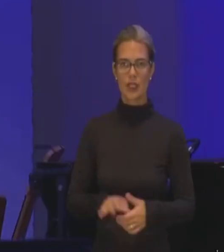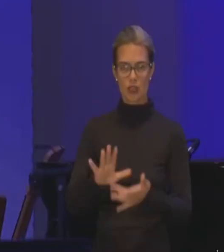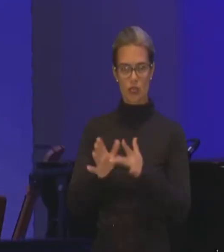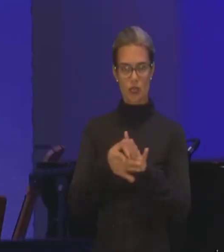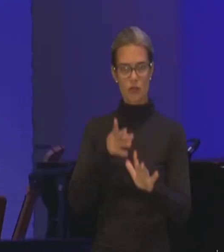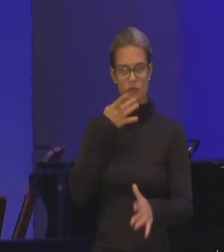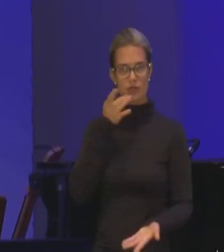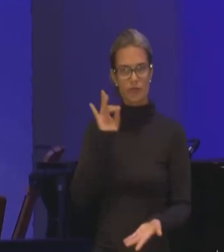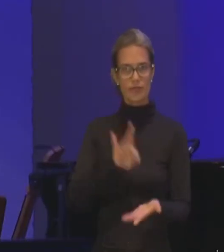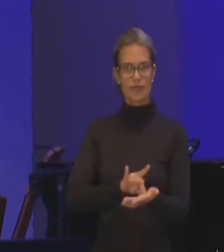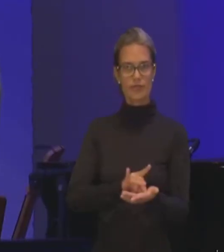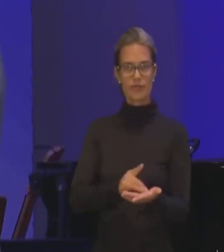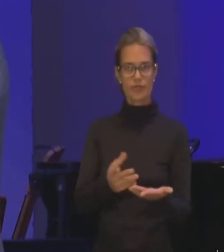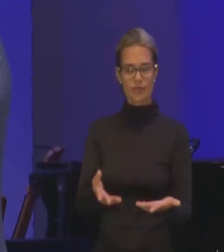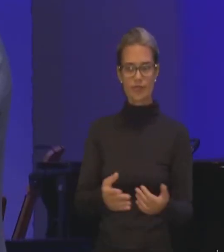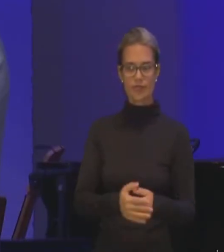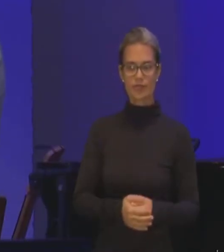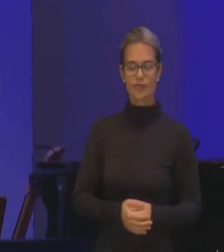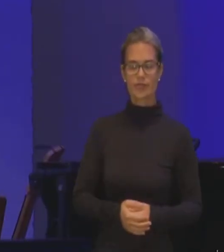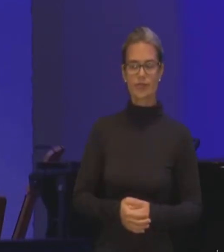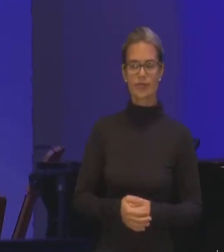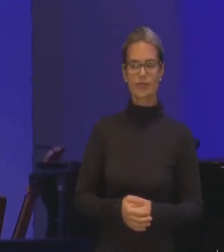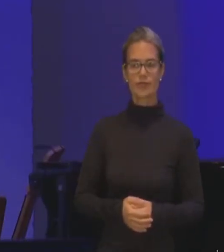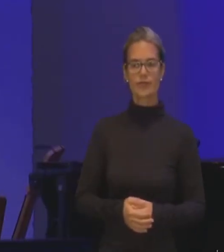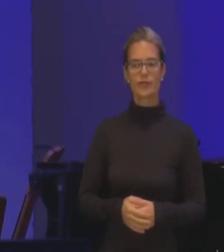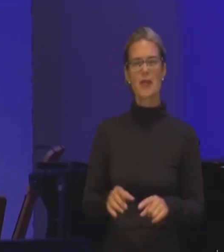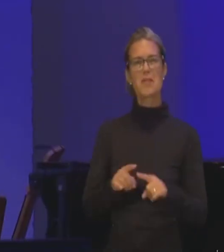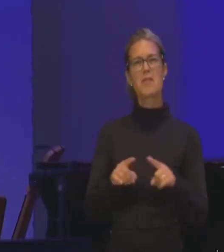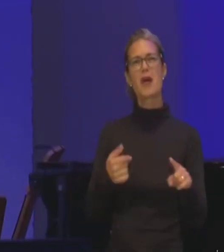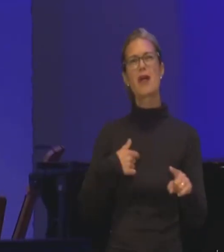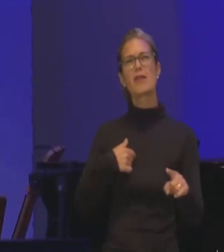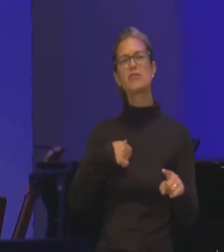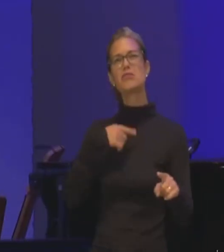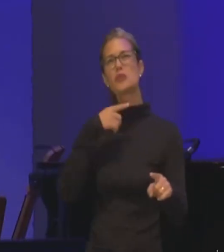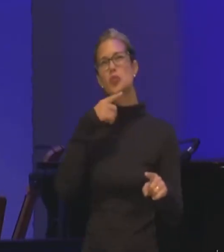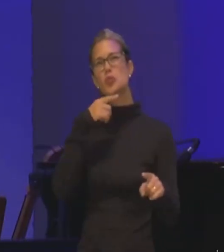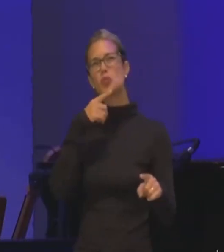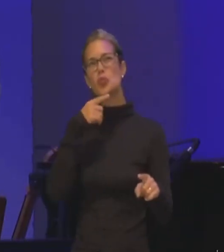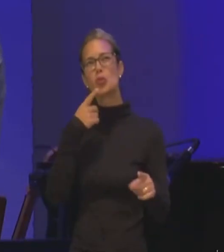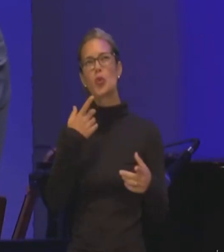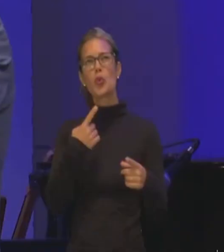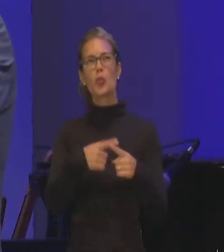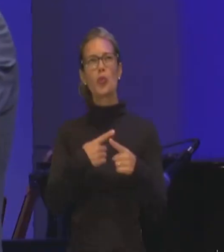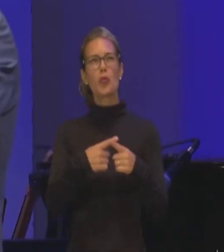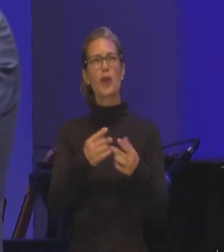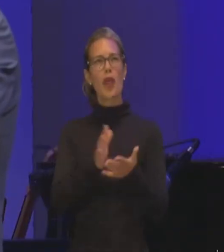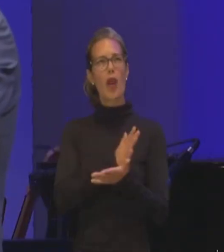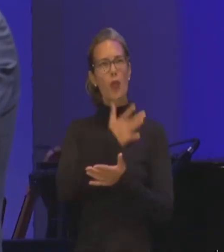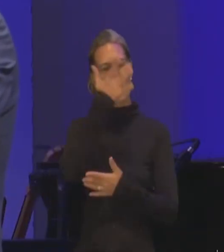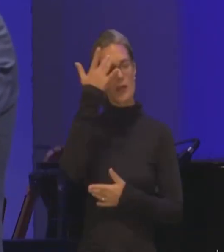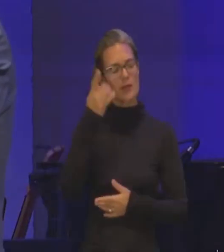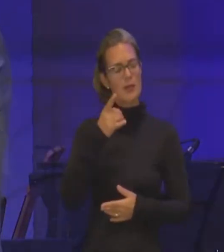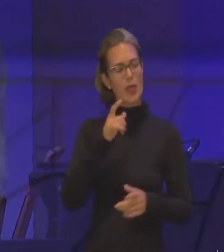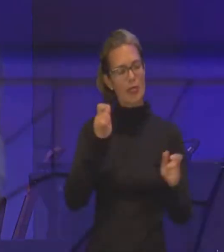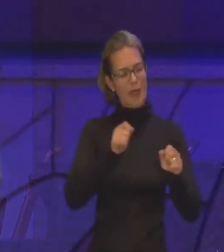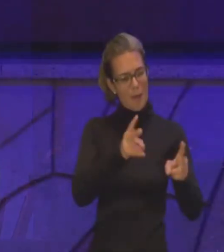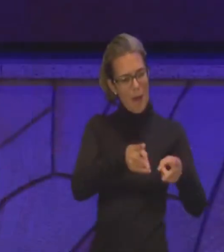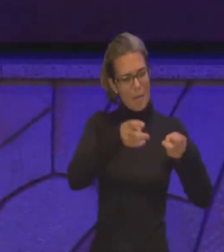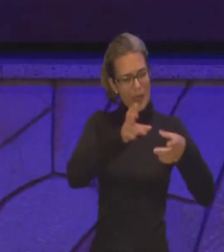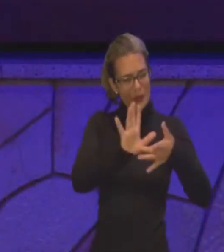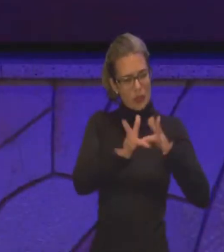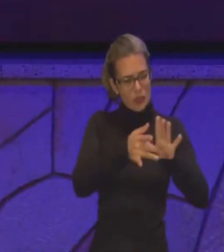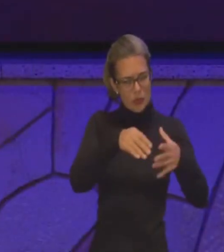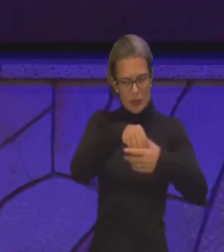Mas por que na vida de algumas pessoas a presença é tão real e de